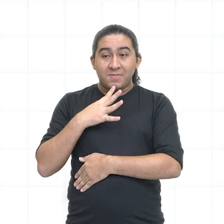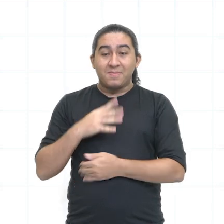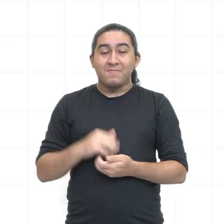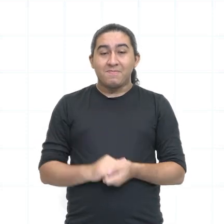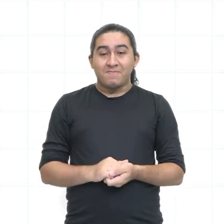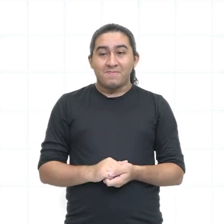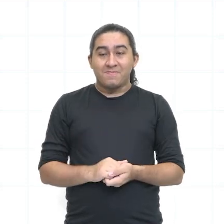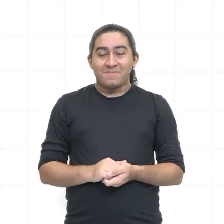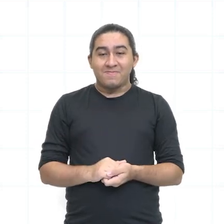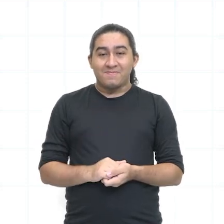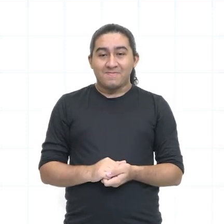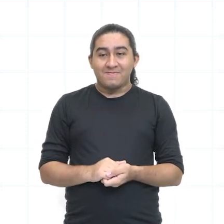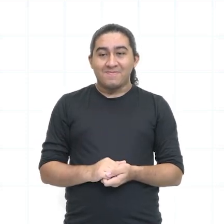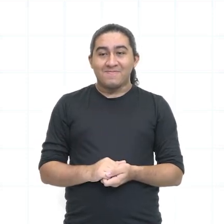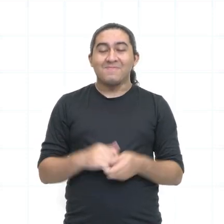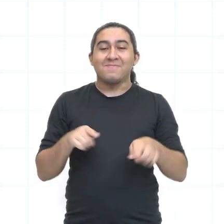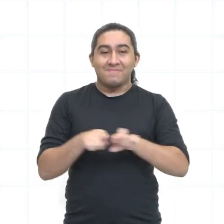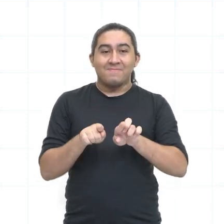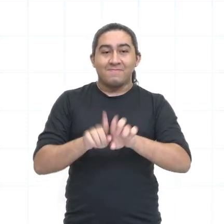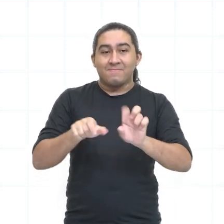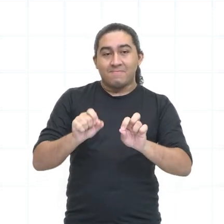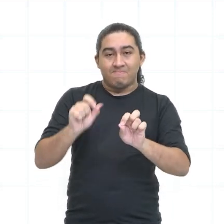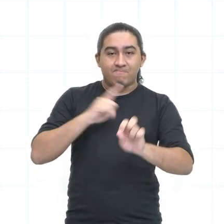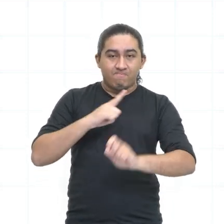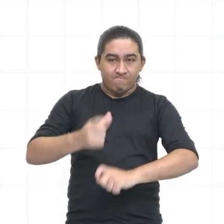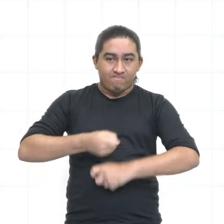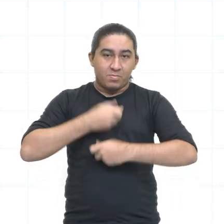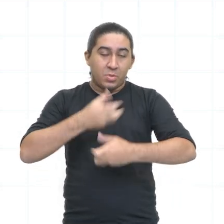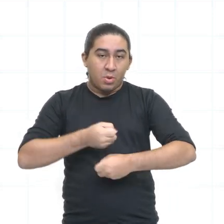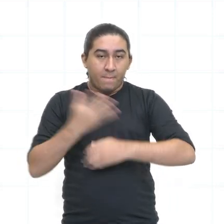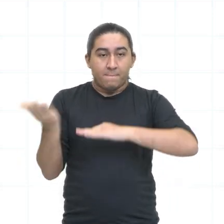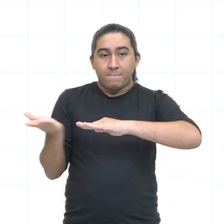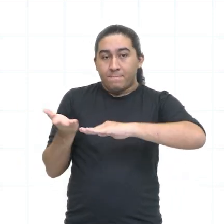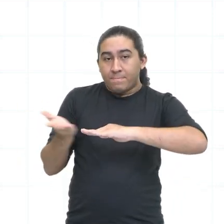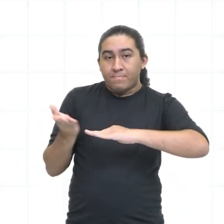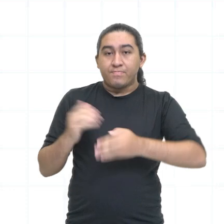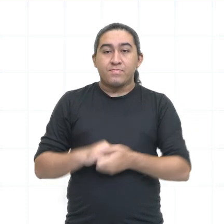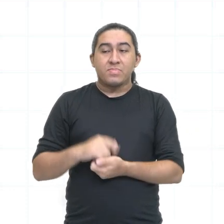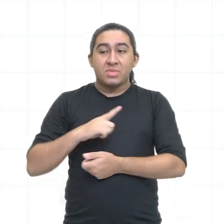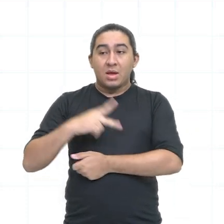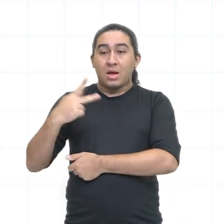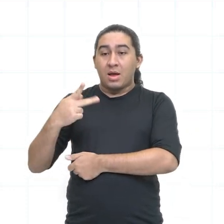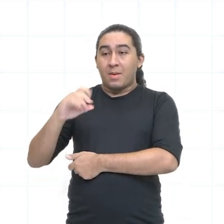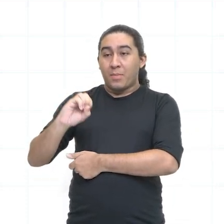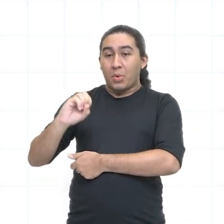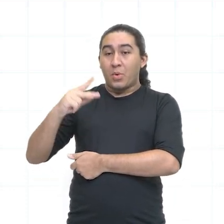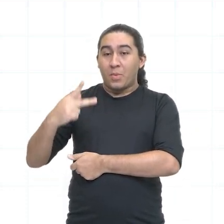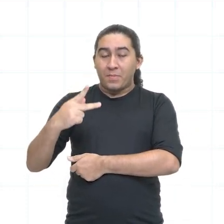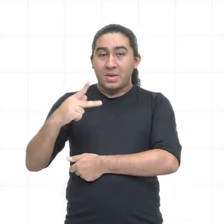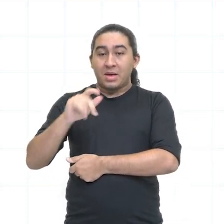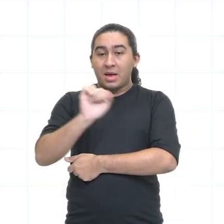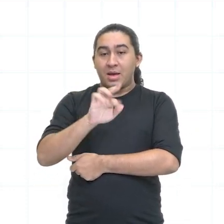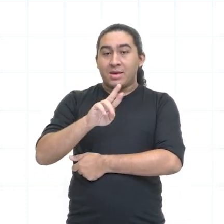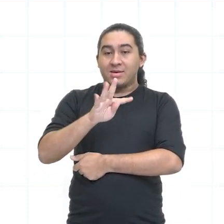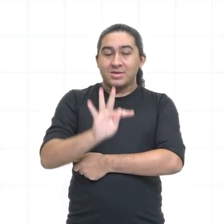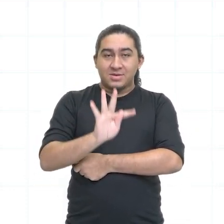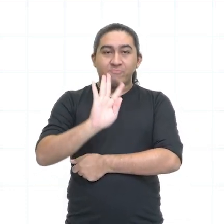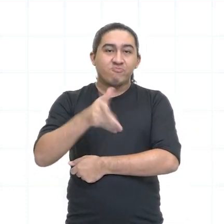Então, movimentos artísticos contemporâneos. Nós temos a pop art, que já foi visto em aulas